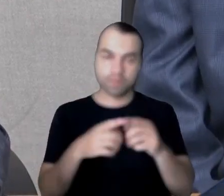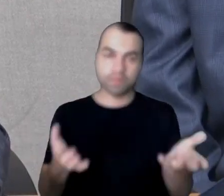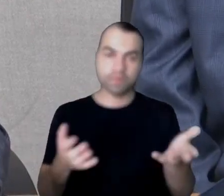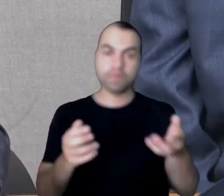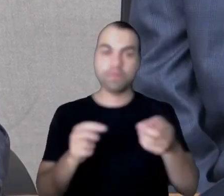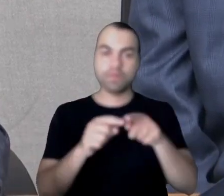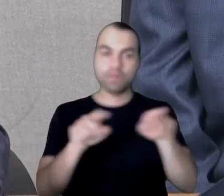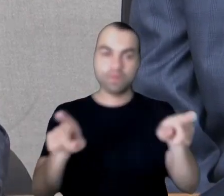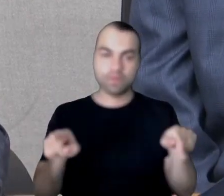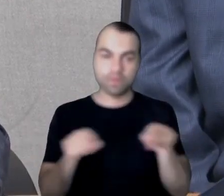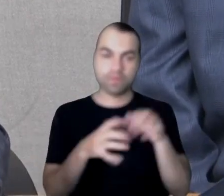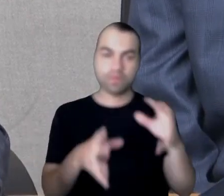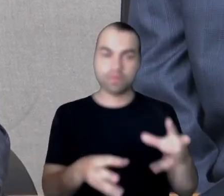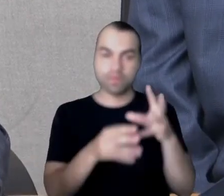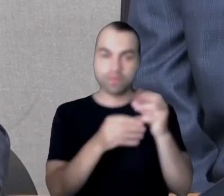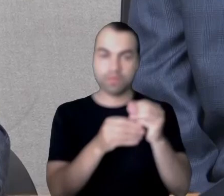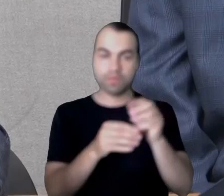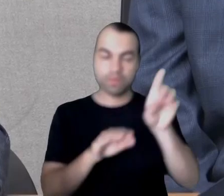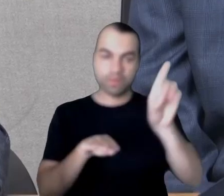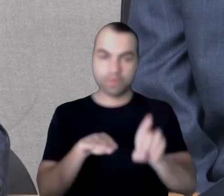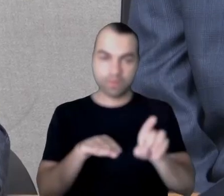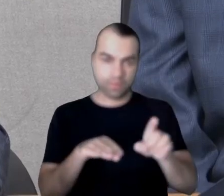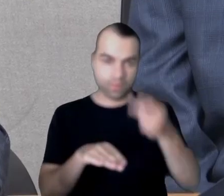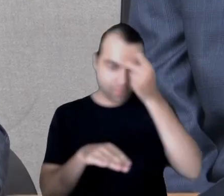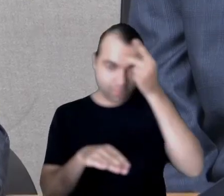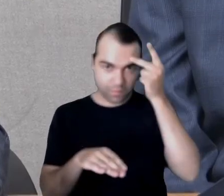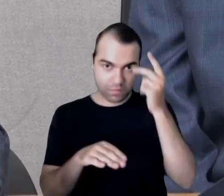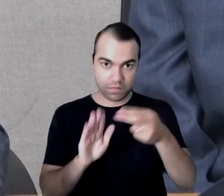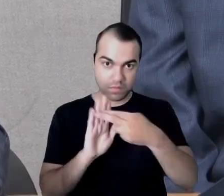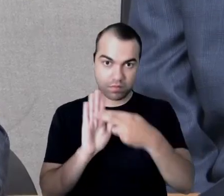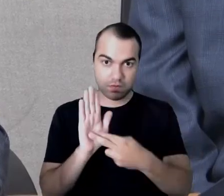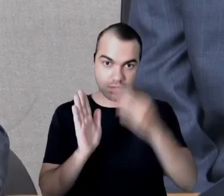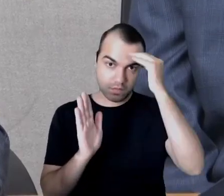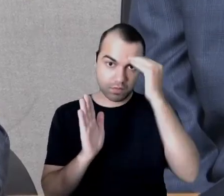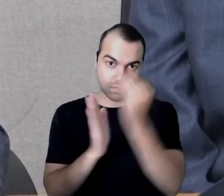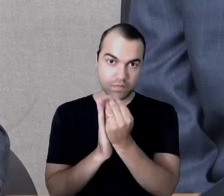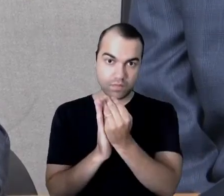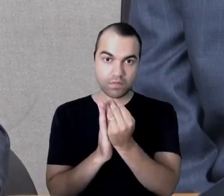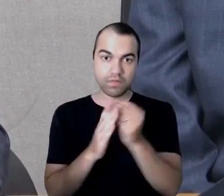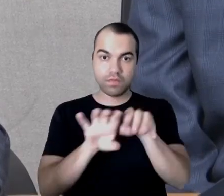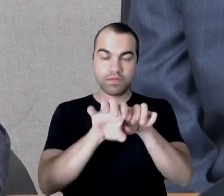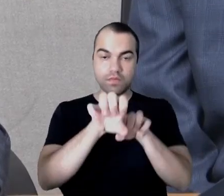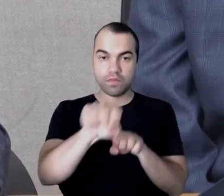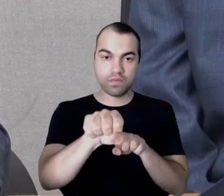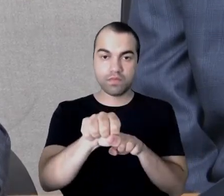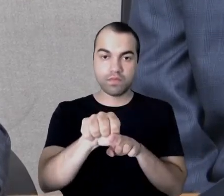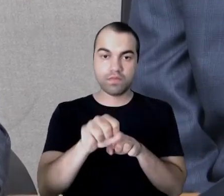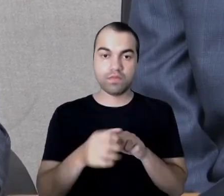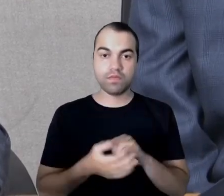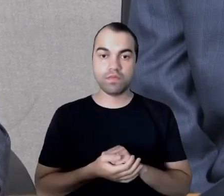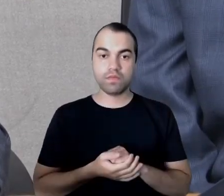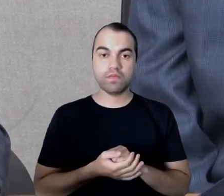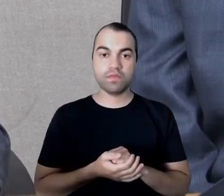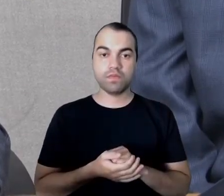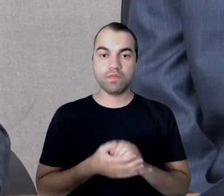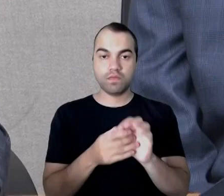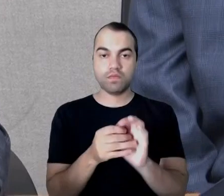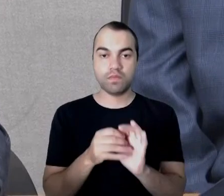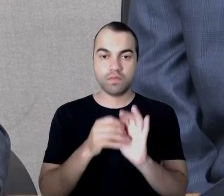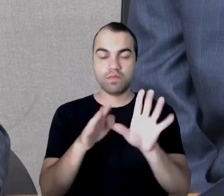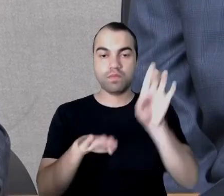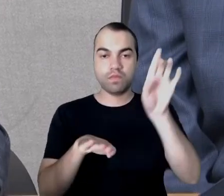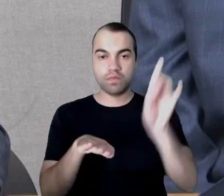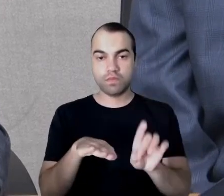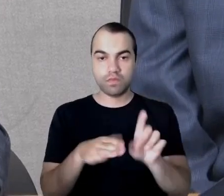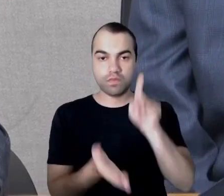do direito urbanístico e se submeta as normas gerais previstas nos diplomas normativos Supra mencionados a concessão de direito real de uso